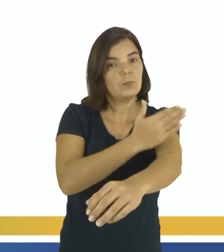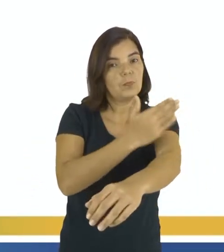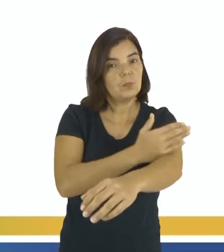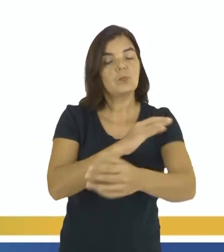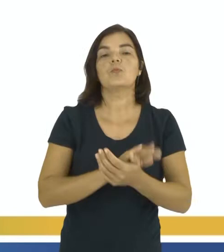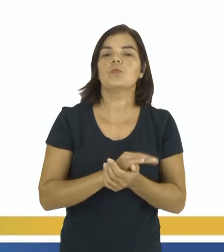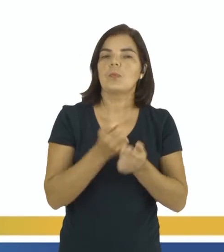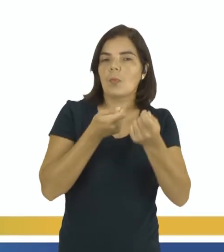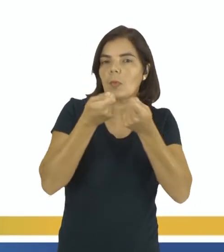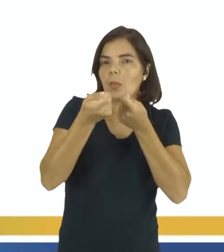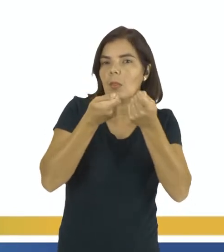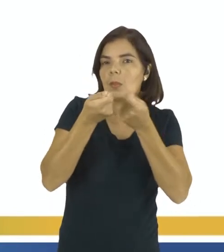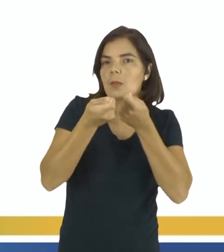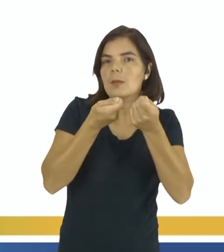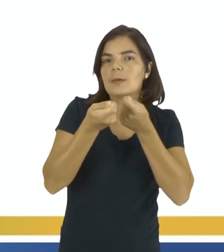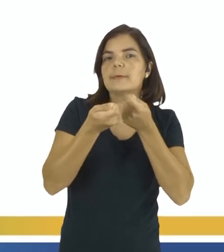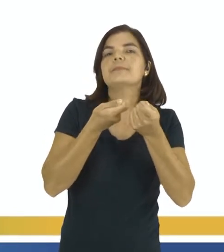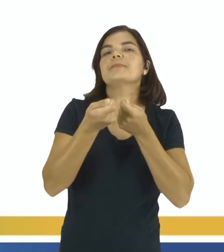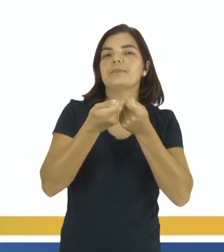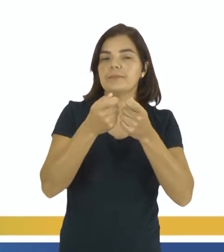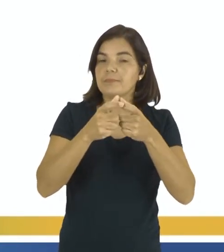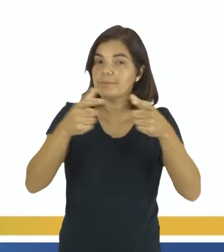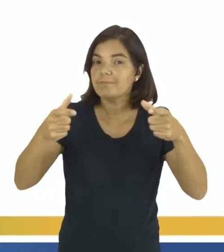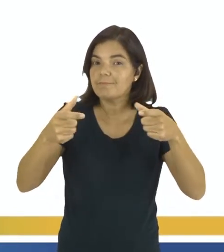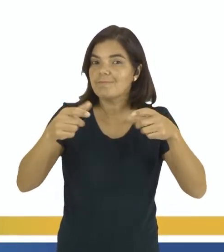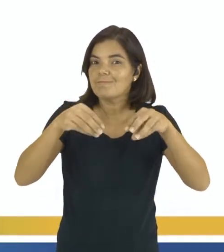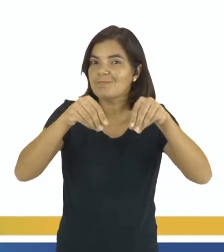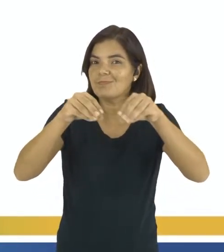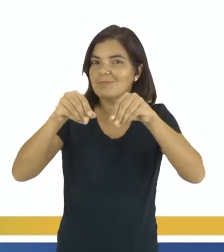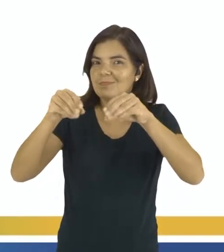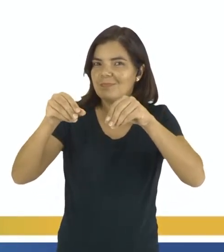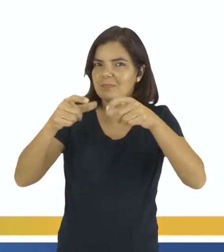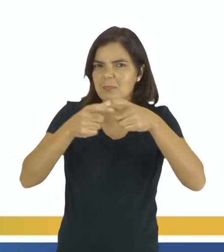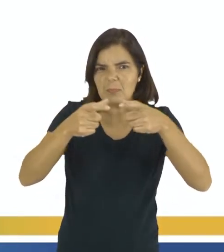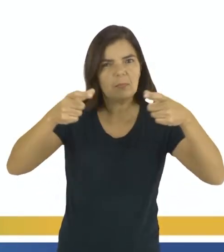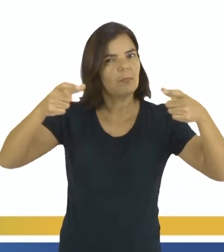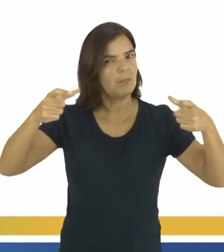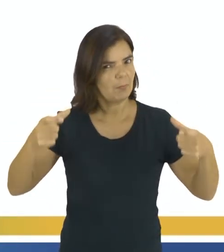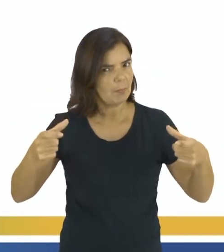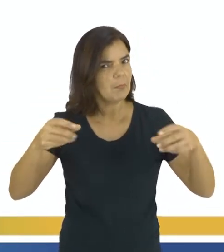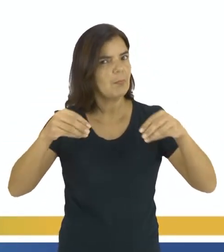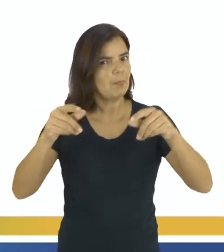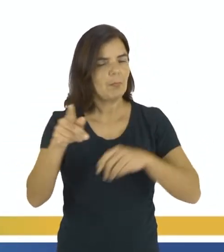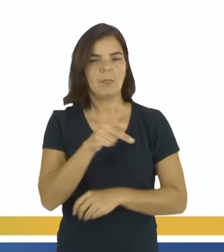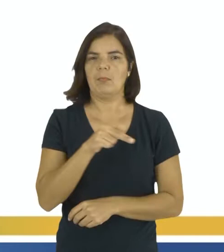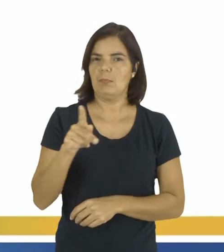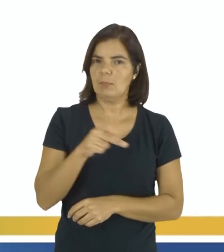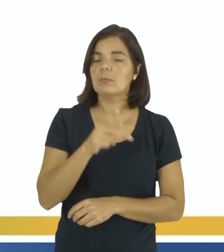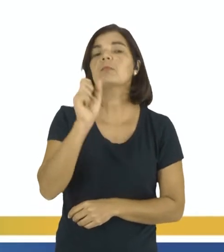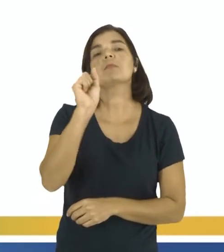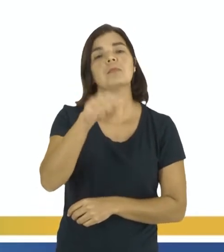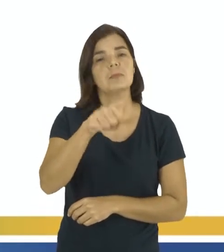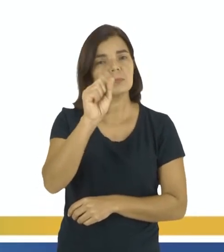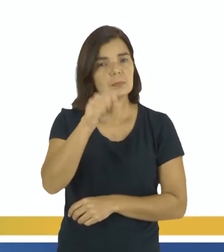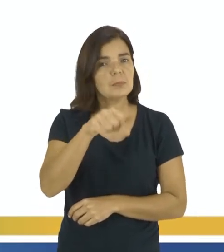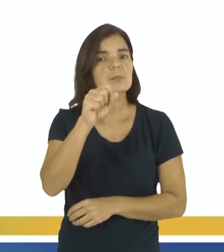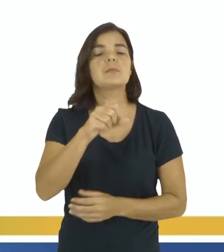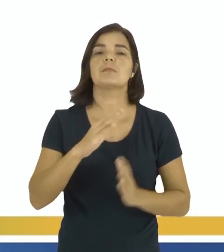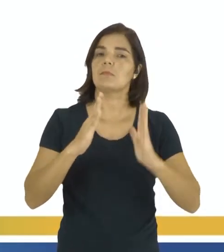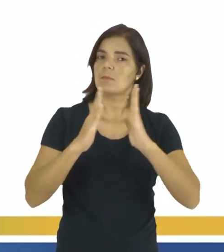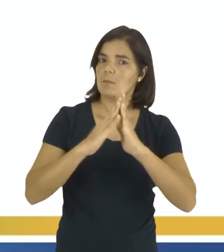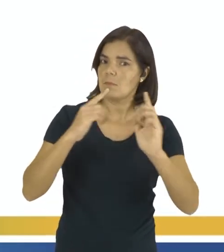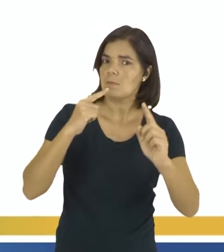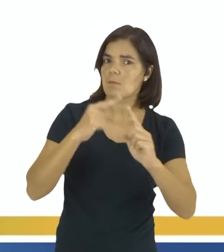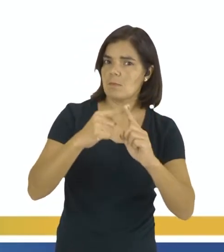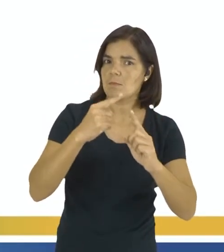O controle sobre grandes extensões de terra. Grandes extensões de terra, professora? Sim, a igreja tinha